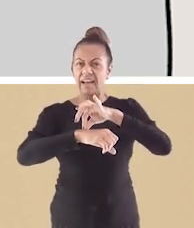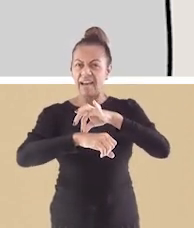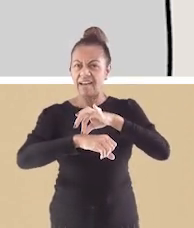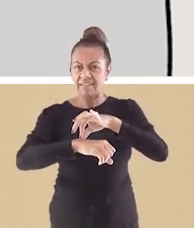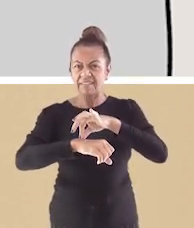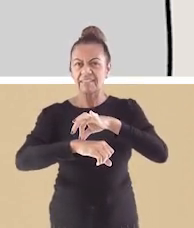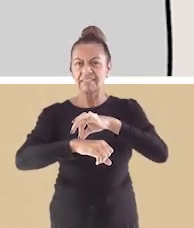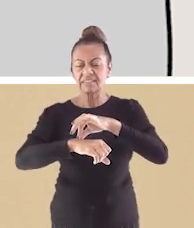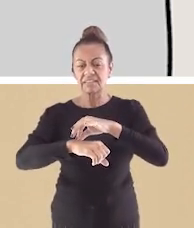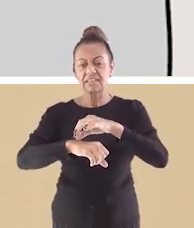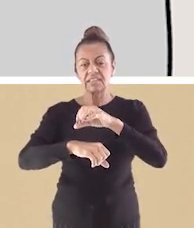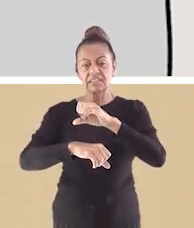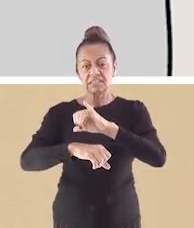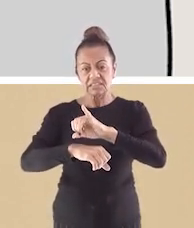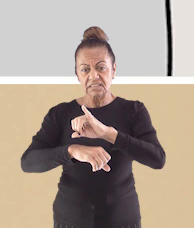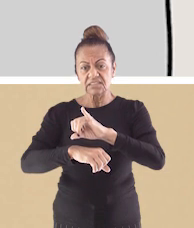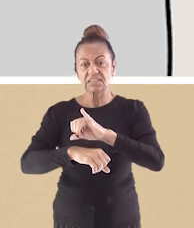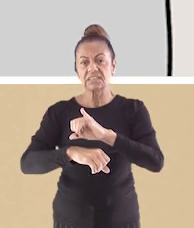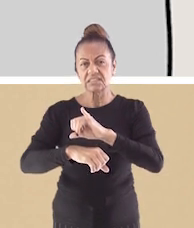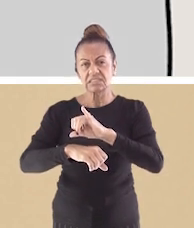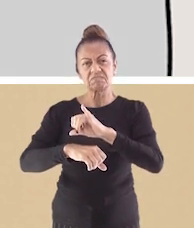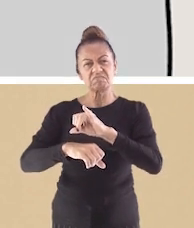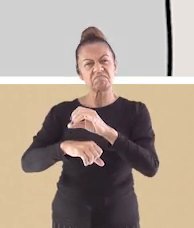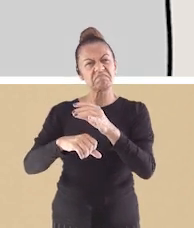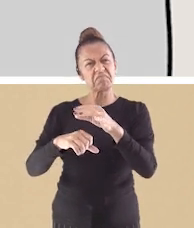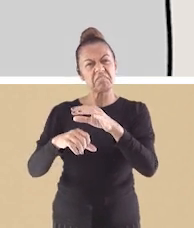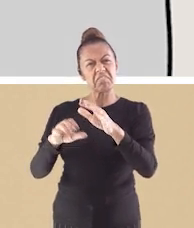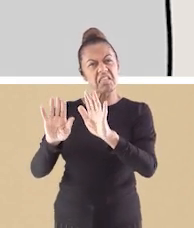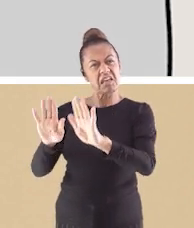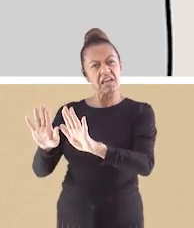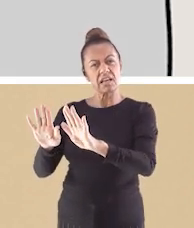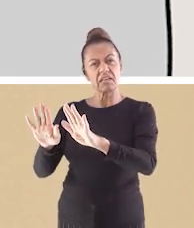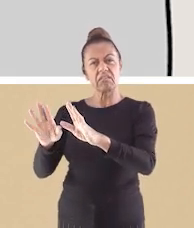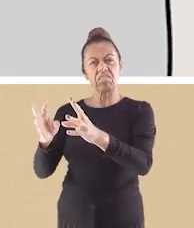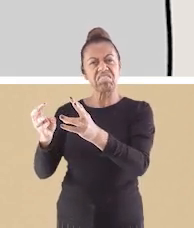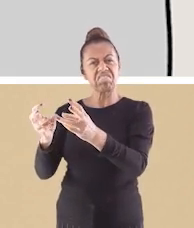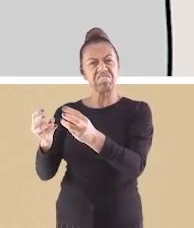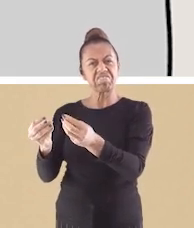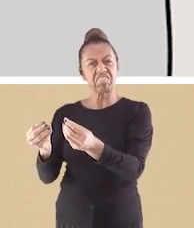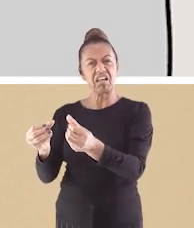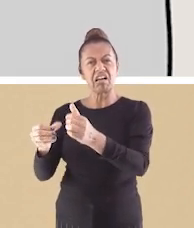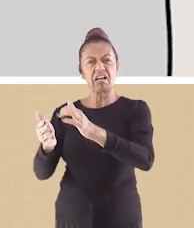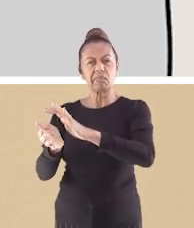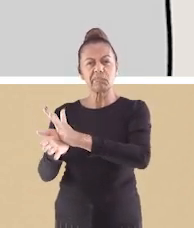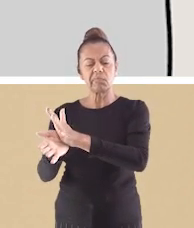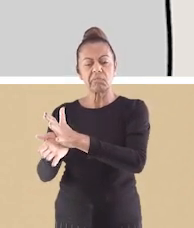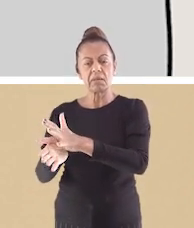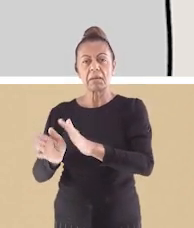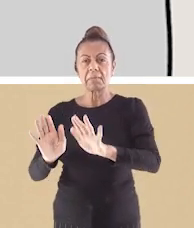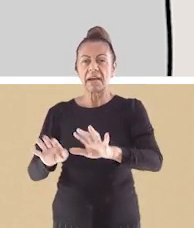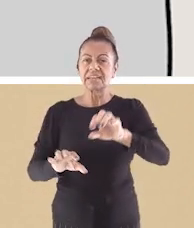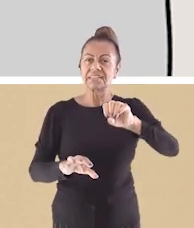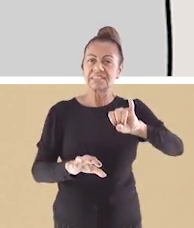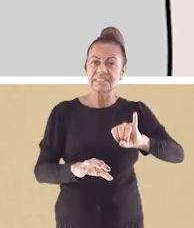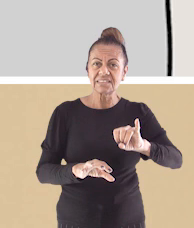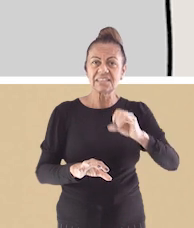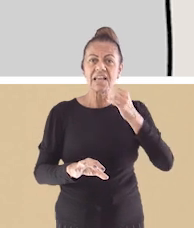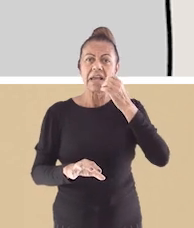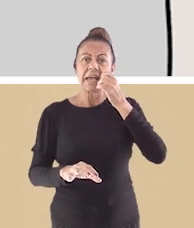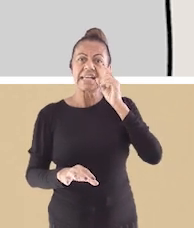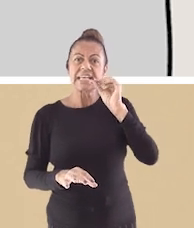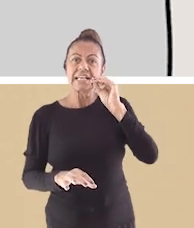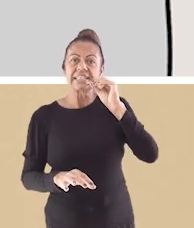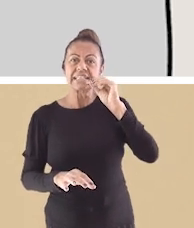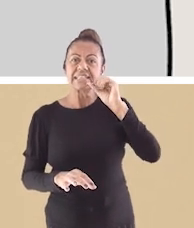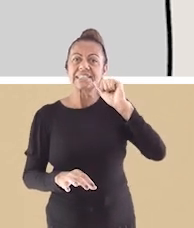evoluírem. É quente, úmida e rica em proteínas, igual nossos corpos. Mas para tudo se dá um jeito, e se você acrescentar bastante sal, por exemplo, é